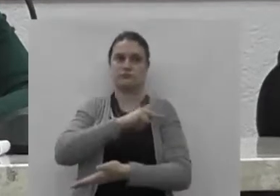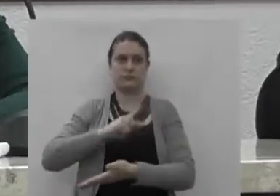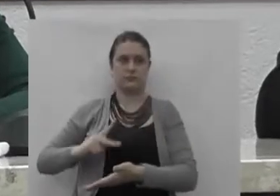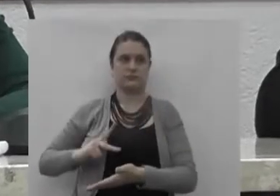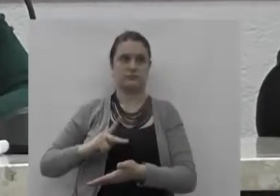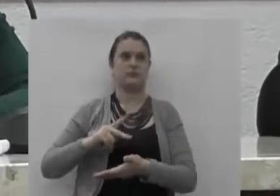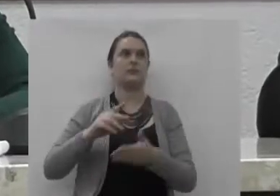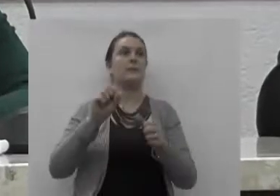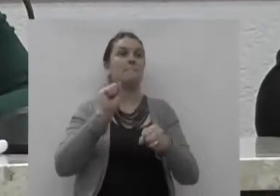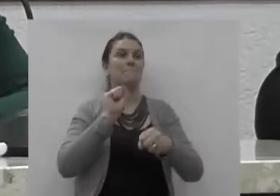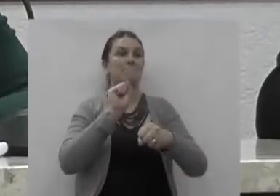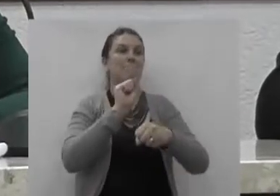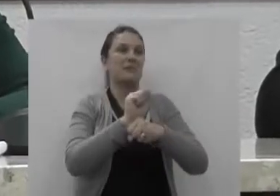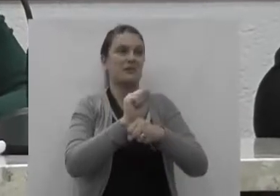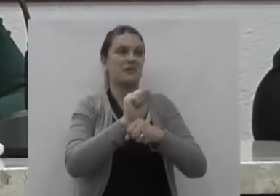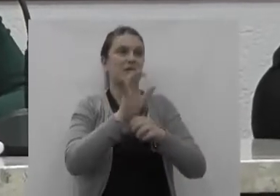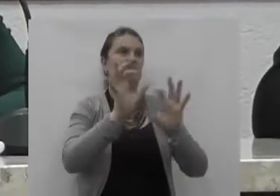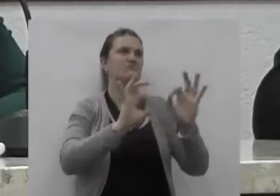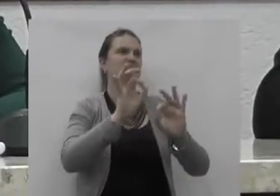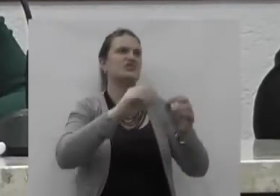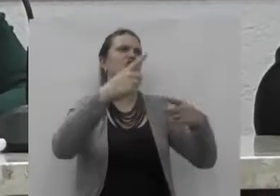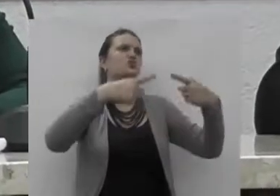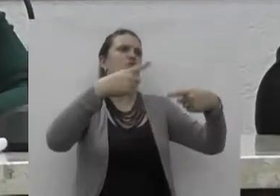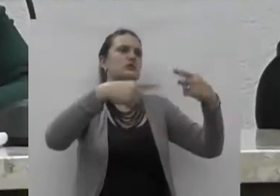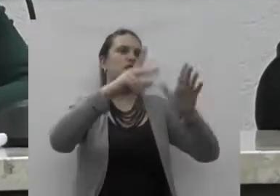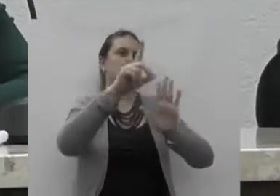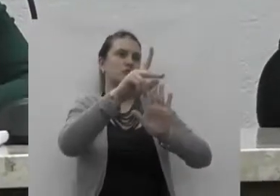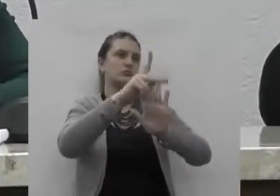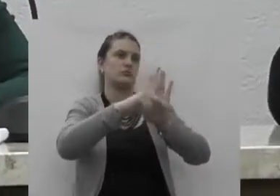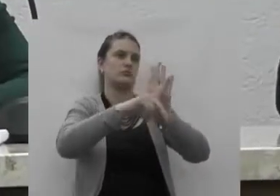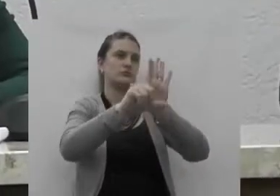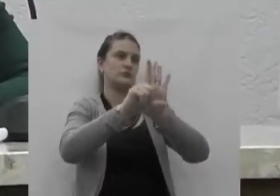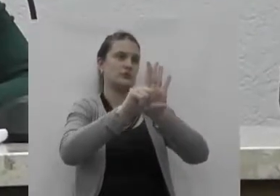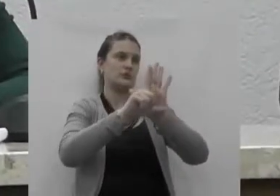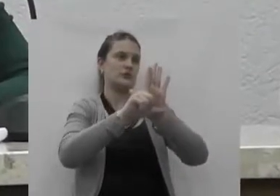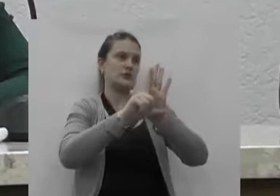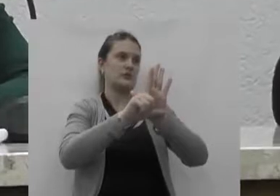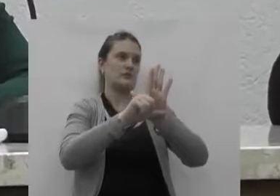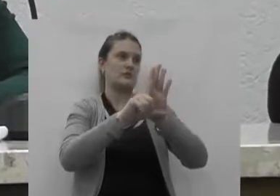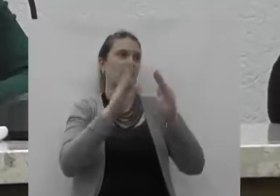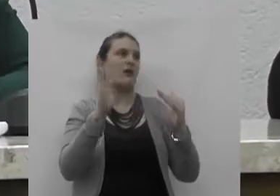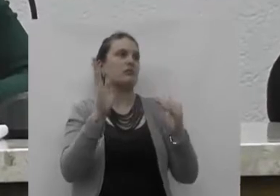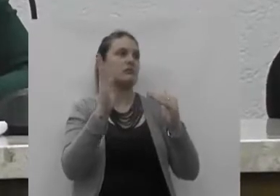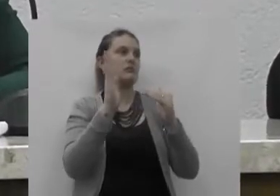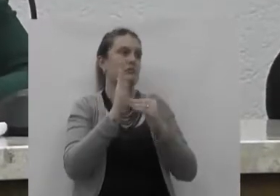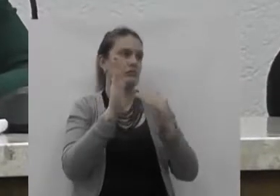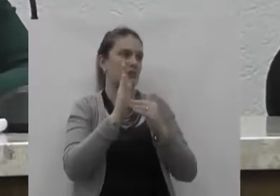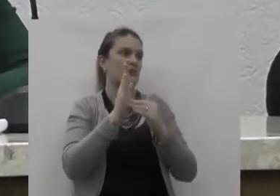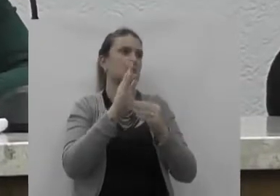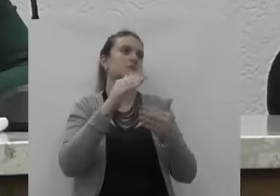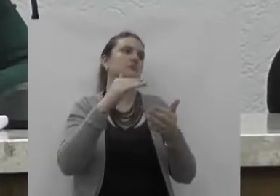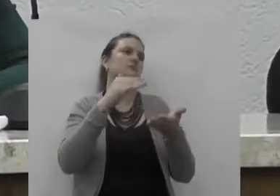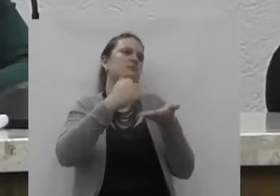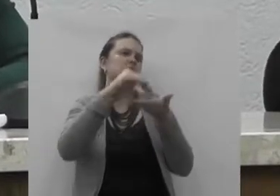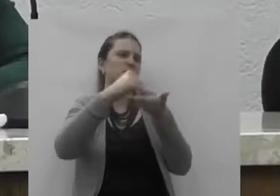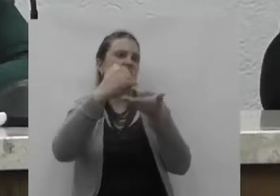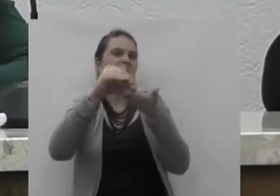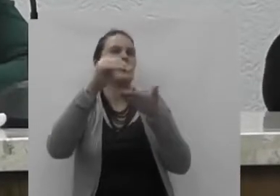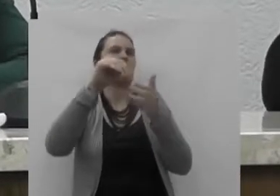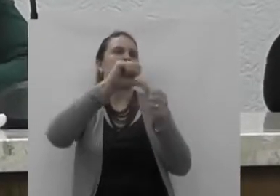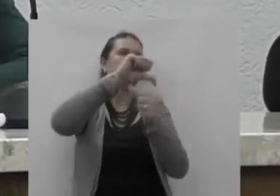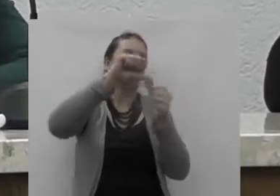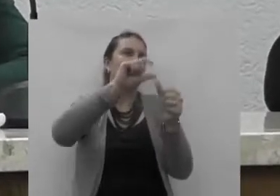a paralisação dos trâmites do projeto de lei em questão até que sejam enviadas